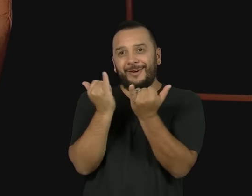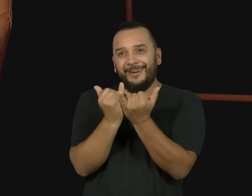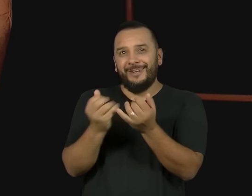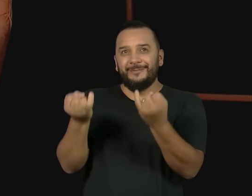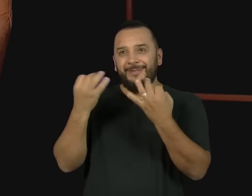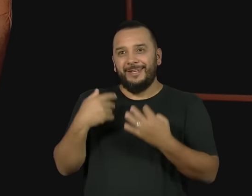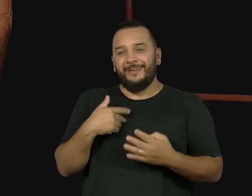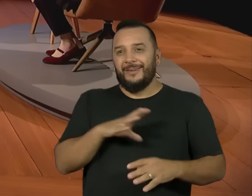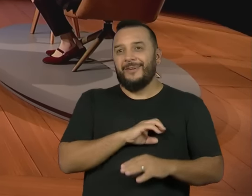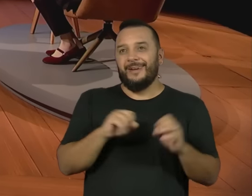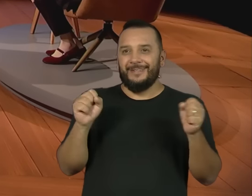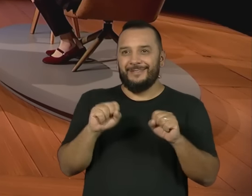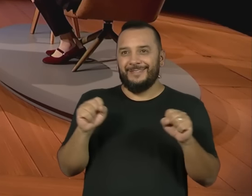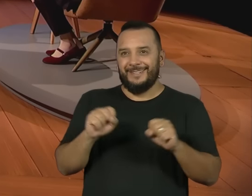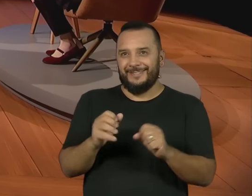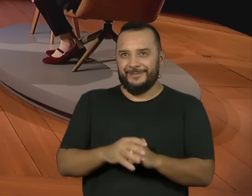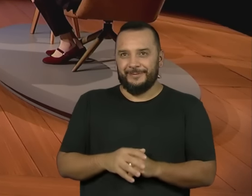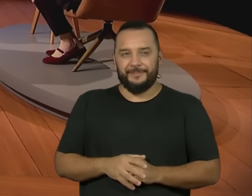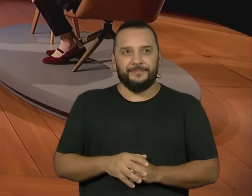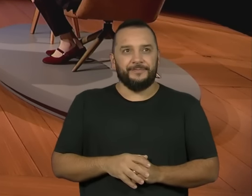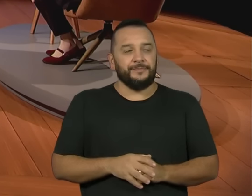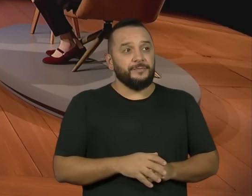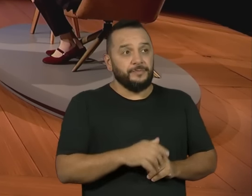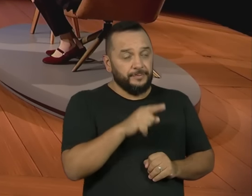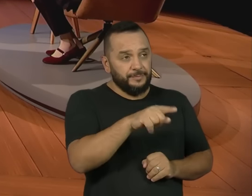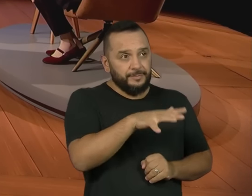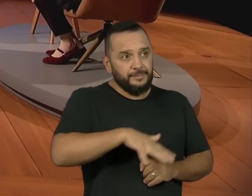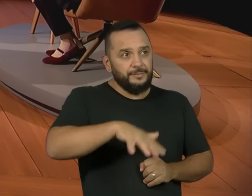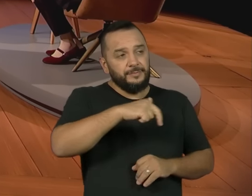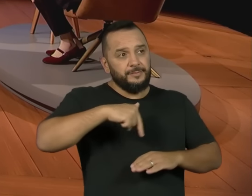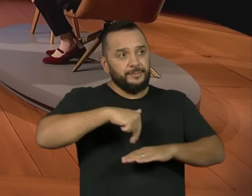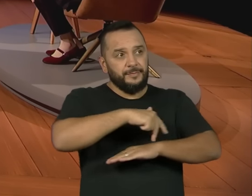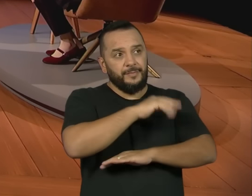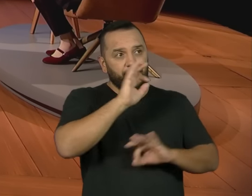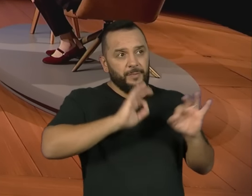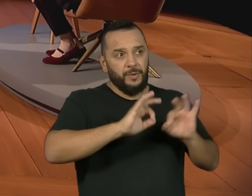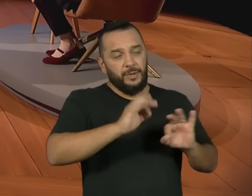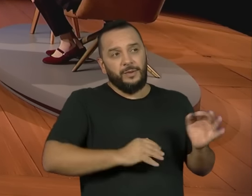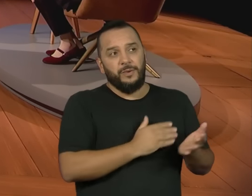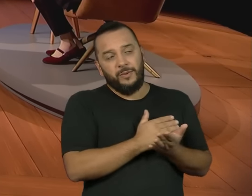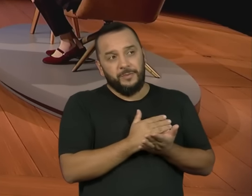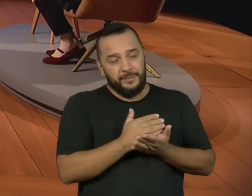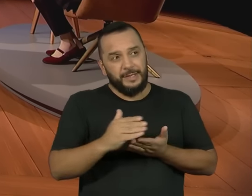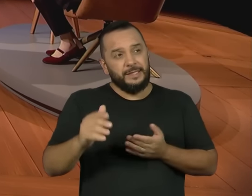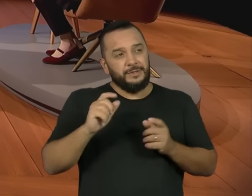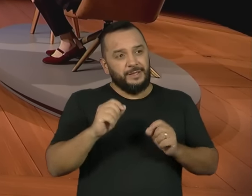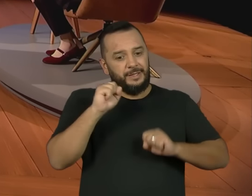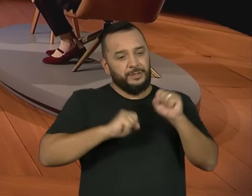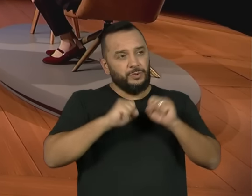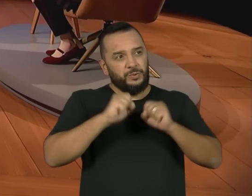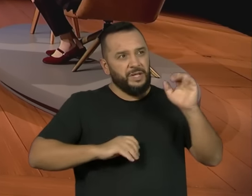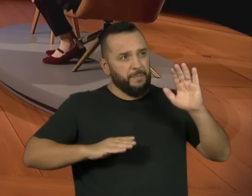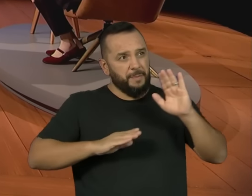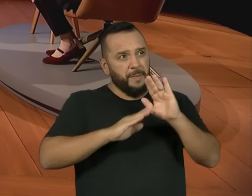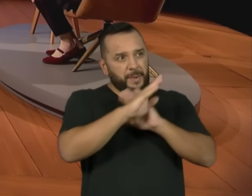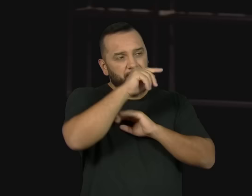eu adorava, né? E você entrou no ramo da moda bem no início, né, desse crescimento da indústria no